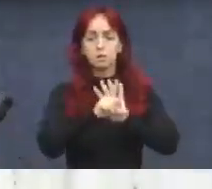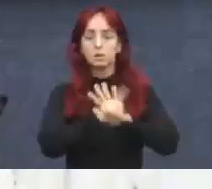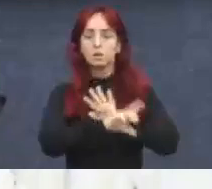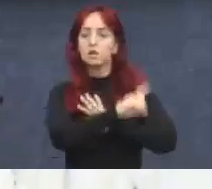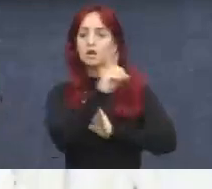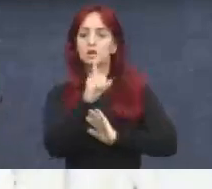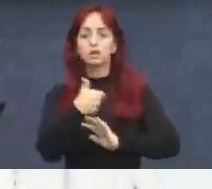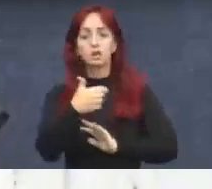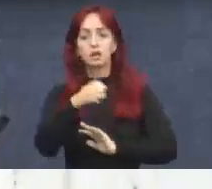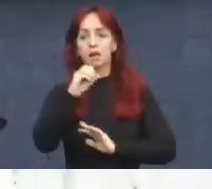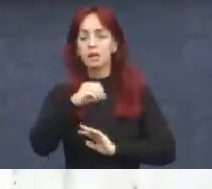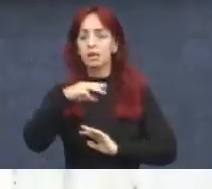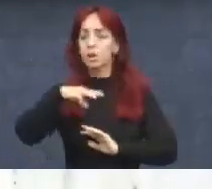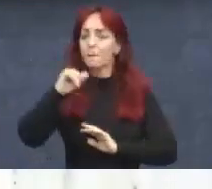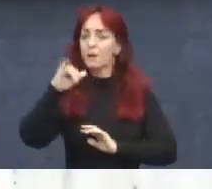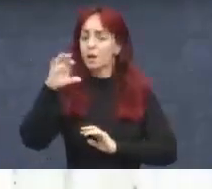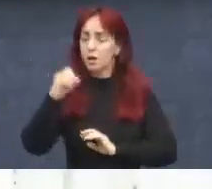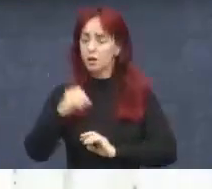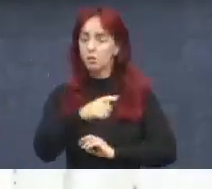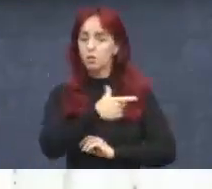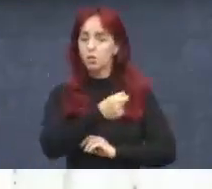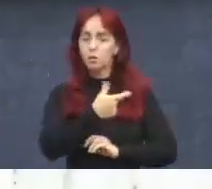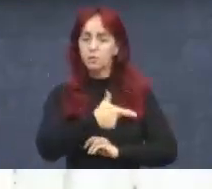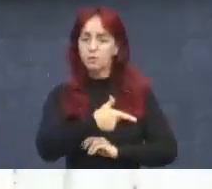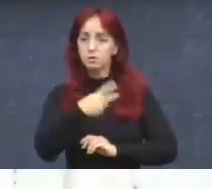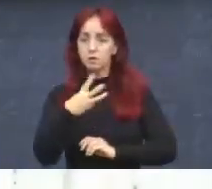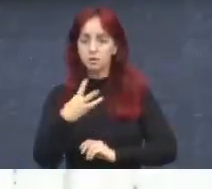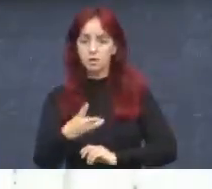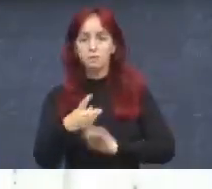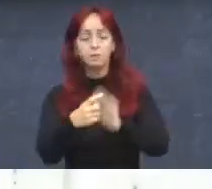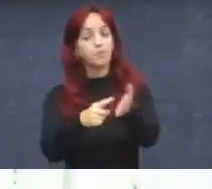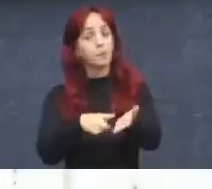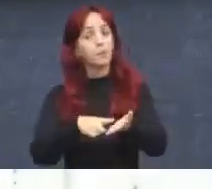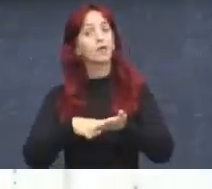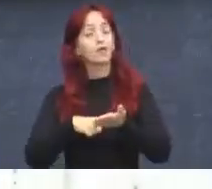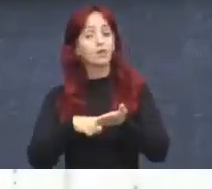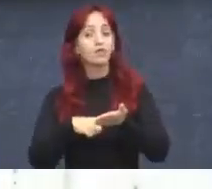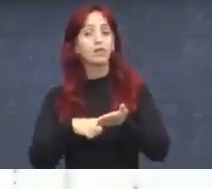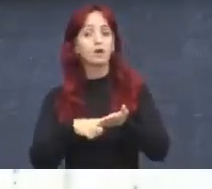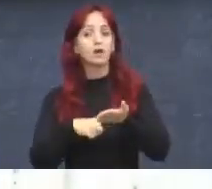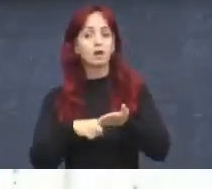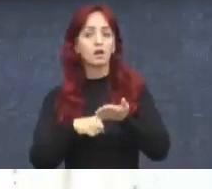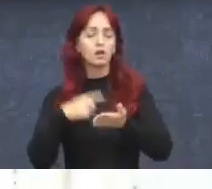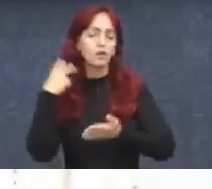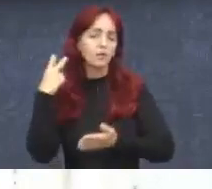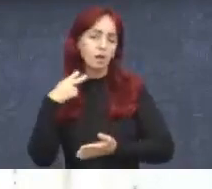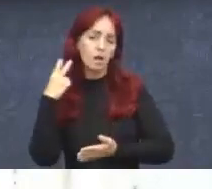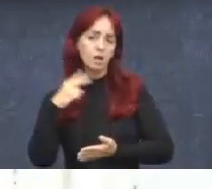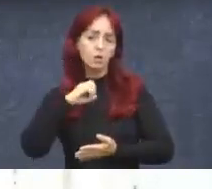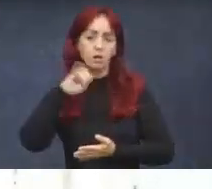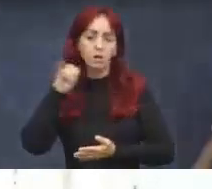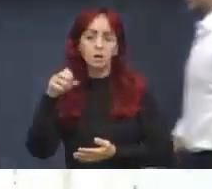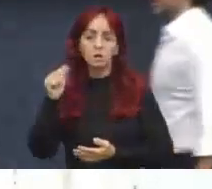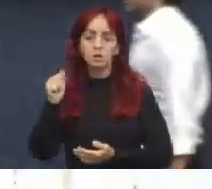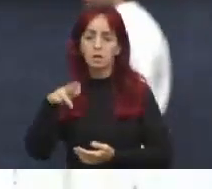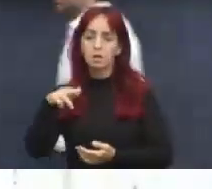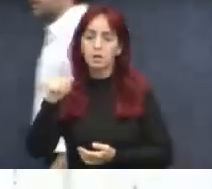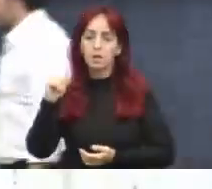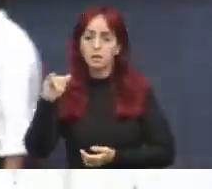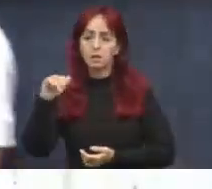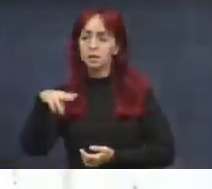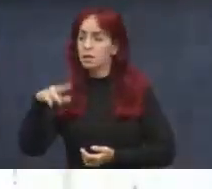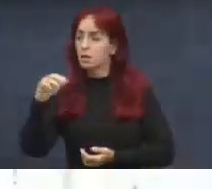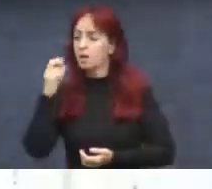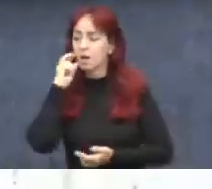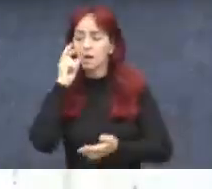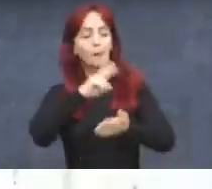10 de maio de 2023. Eu convido a vereadora Janaína Cardoso para fazer